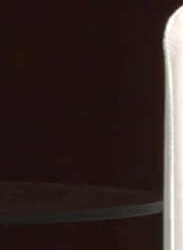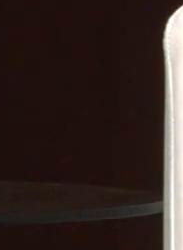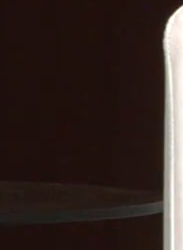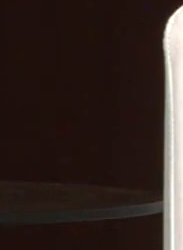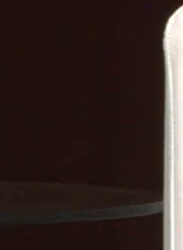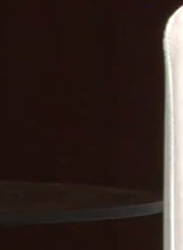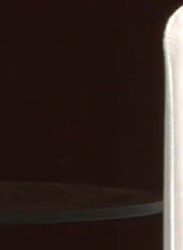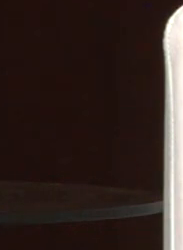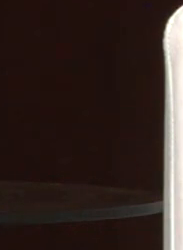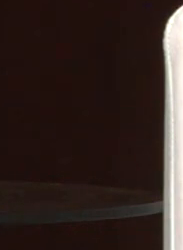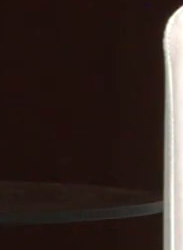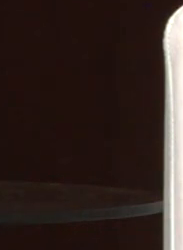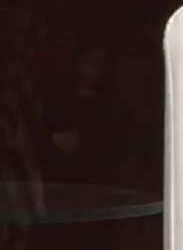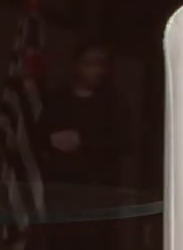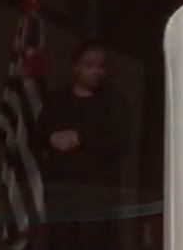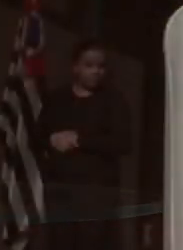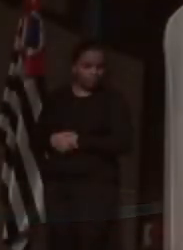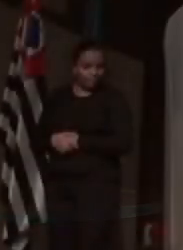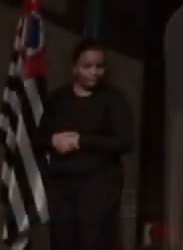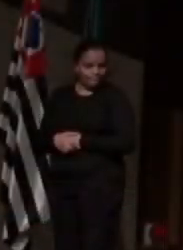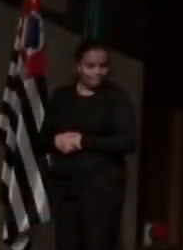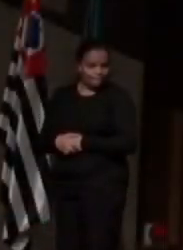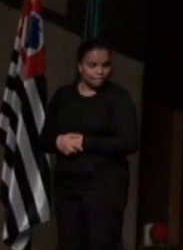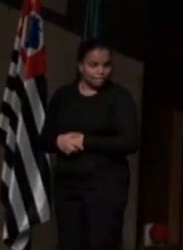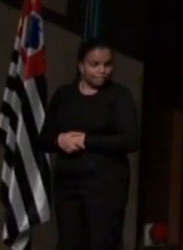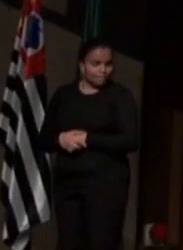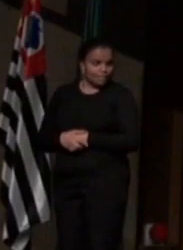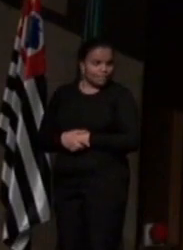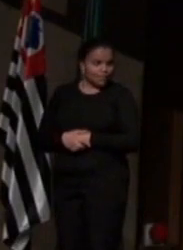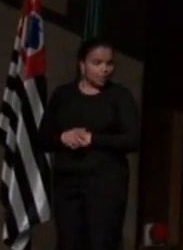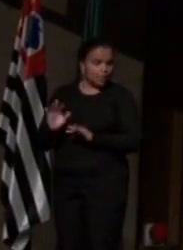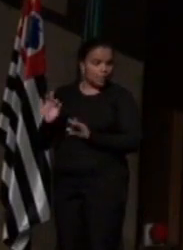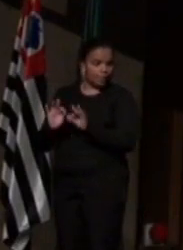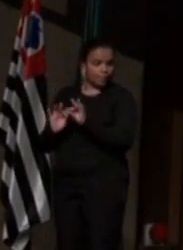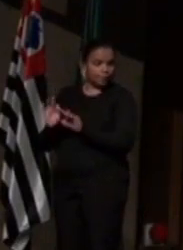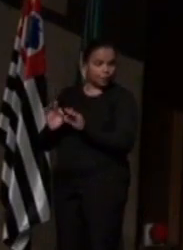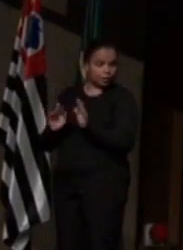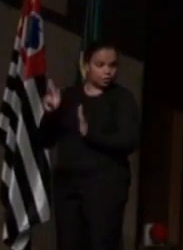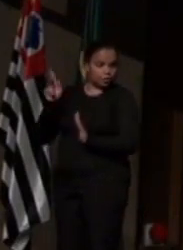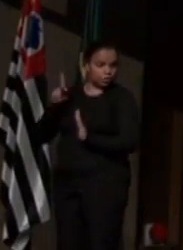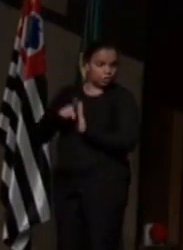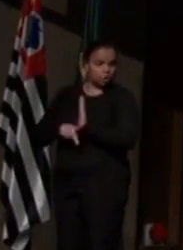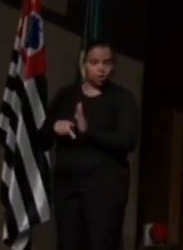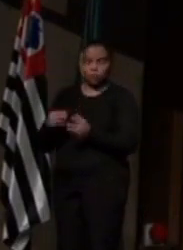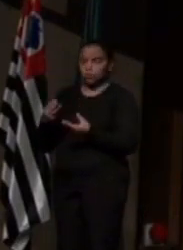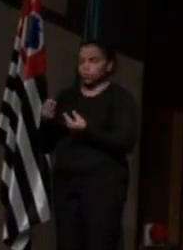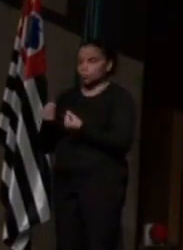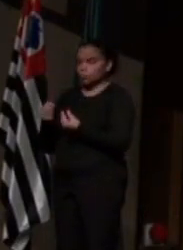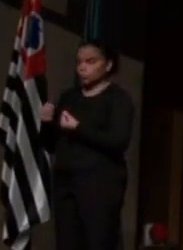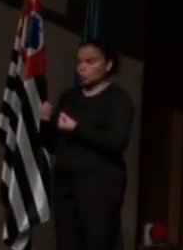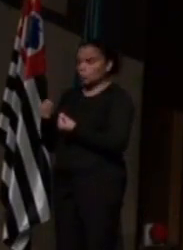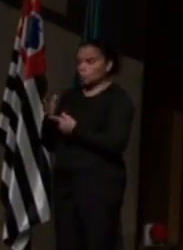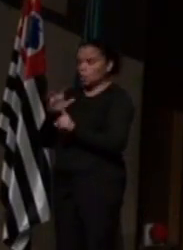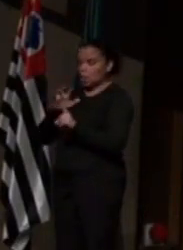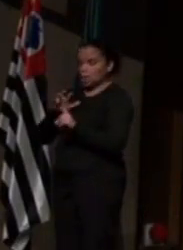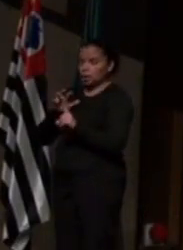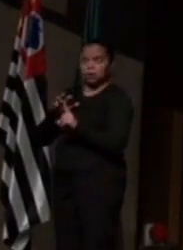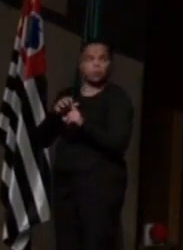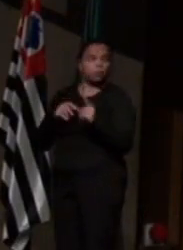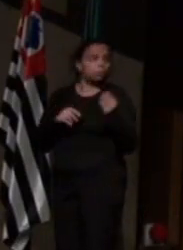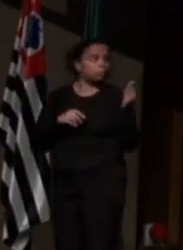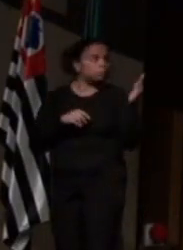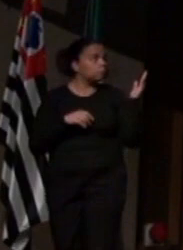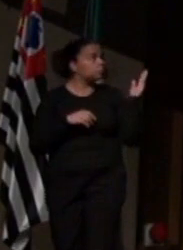alcance. E eu vou falar, então, deste que é um projeto bastante influente,